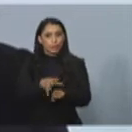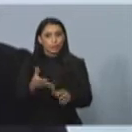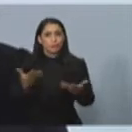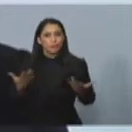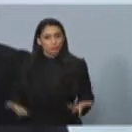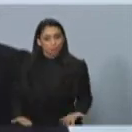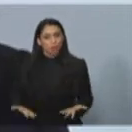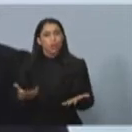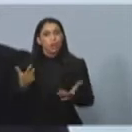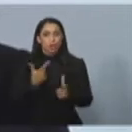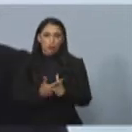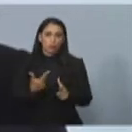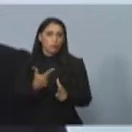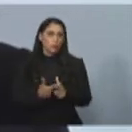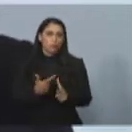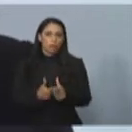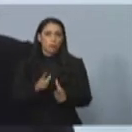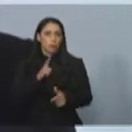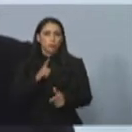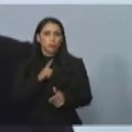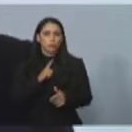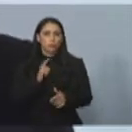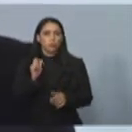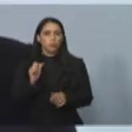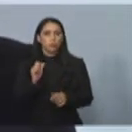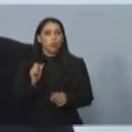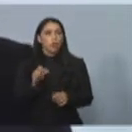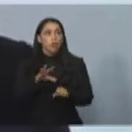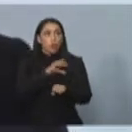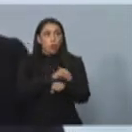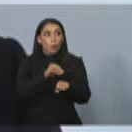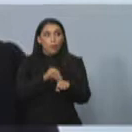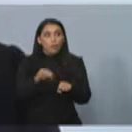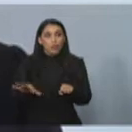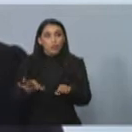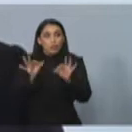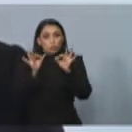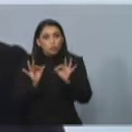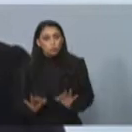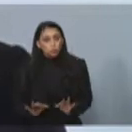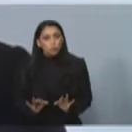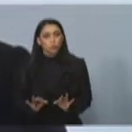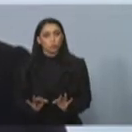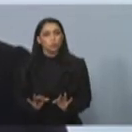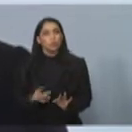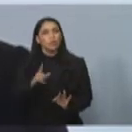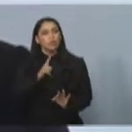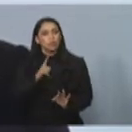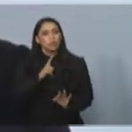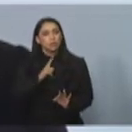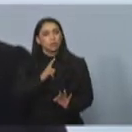falha profundamente em não estabelecer procedimentos de compartilhamento justo, capazes de apresentar uma razão